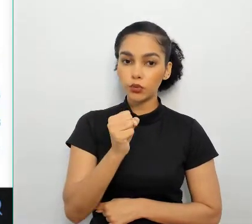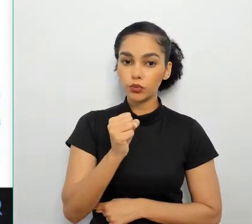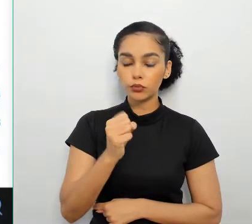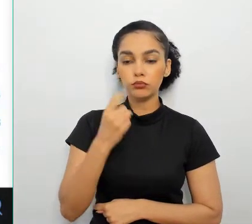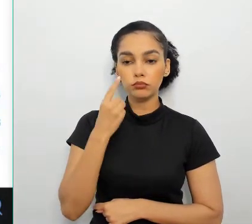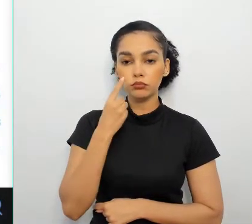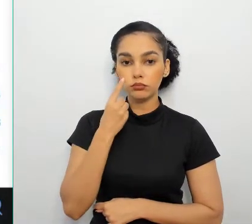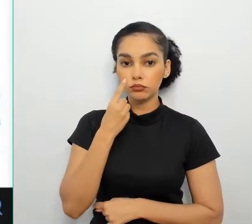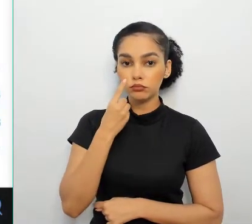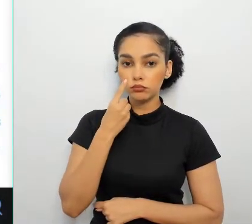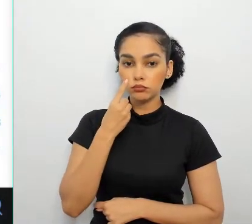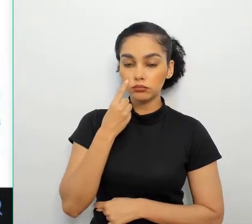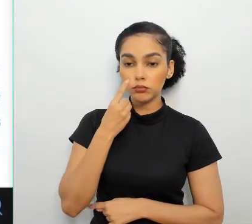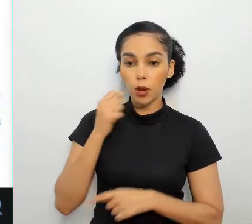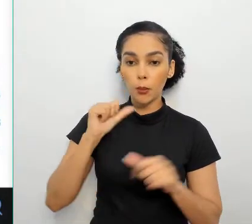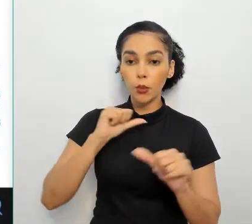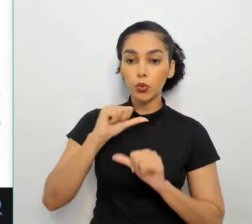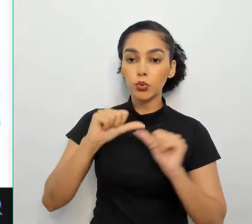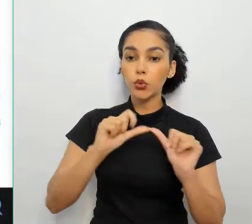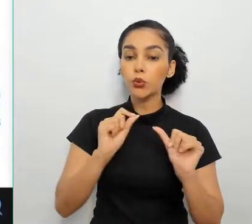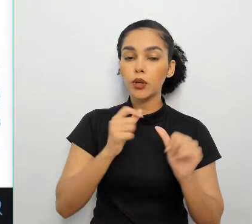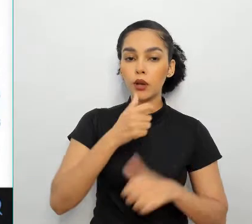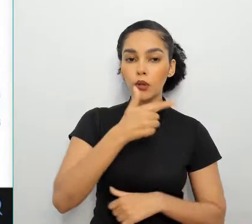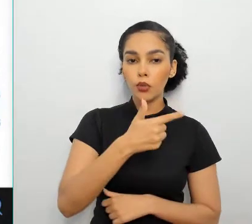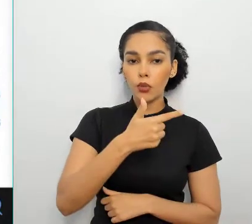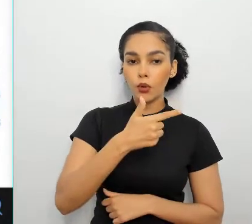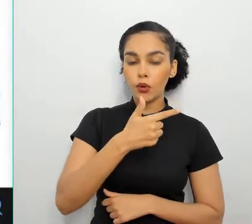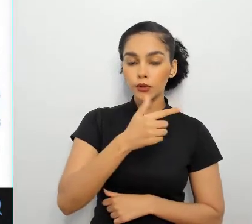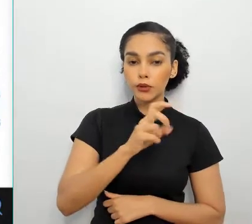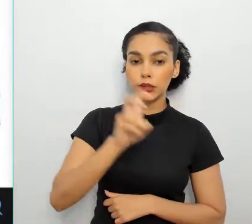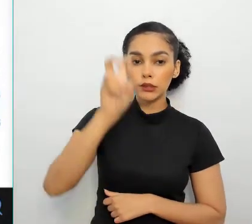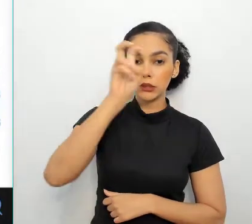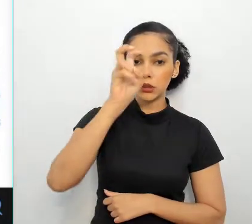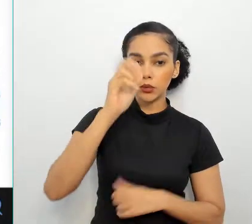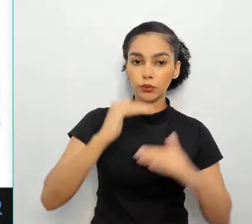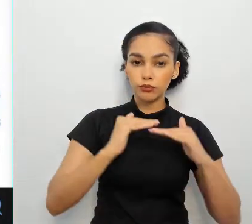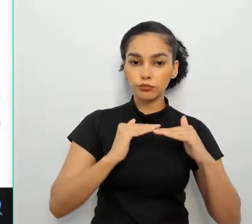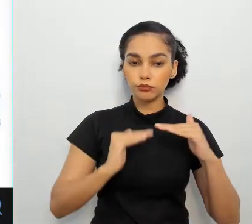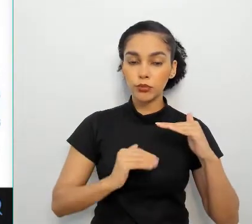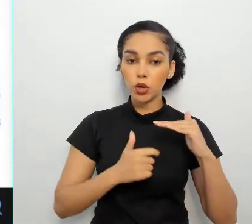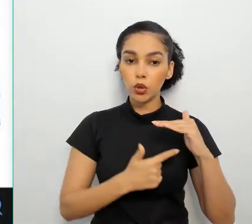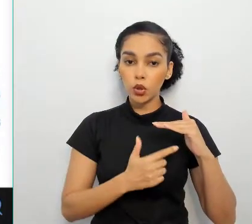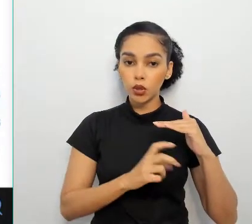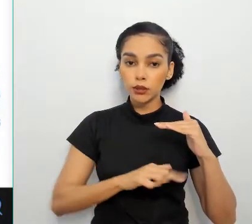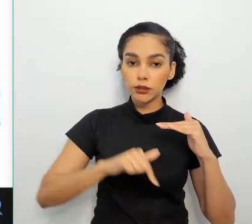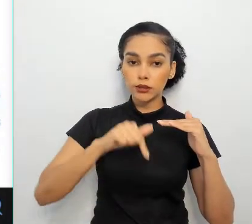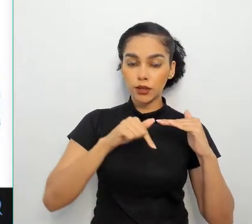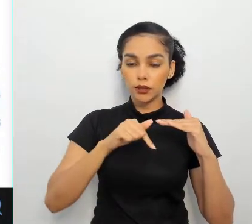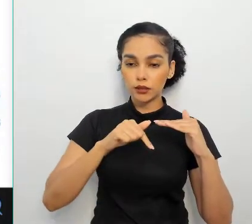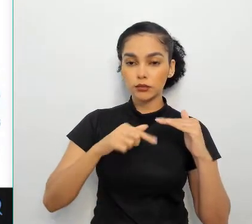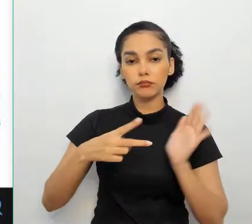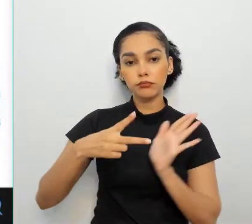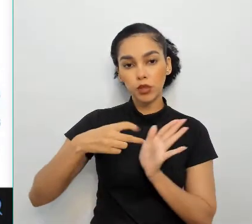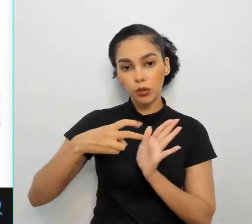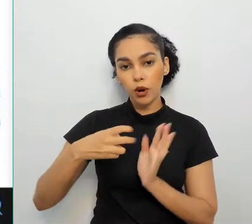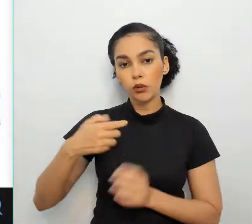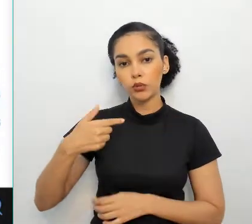2. E eu repito o resto da igualdade, da equação. Menos t dividido